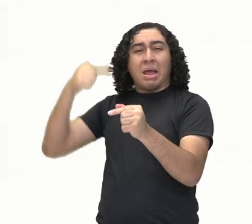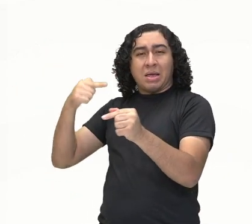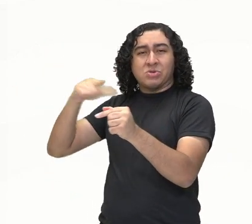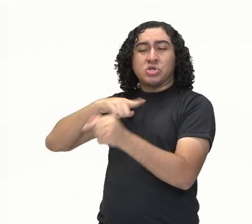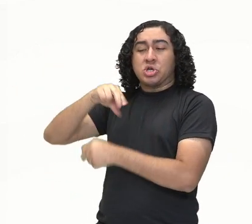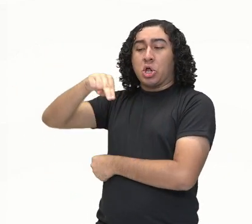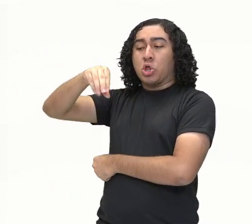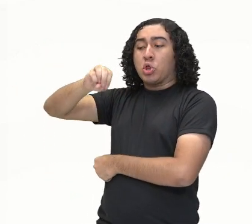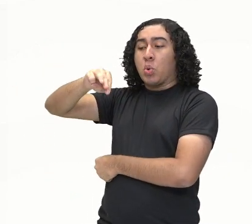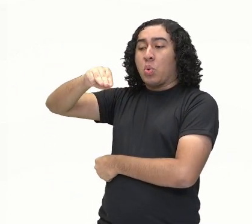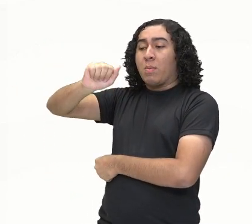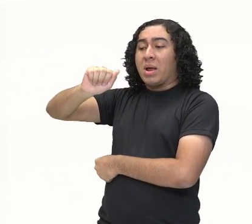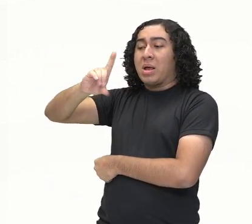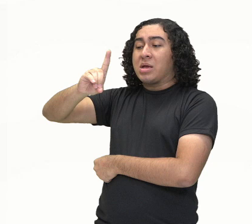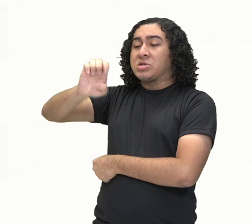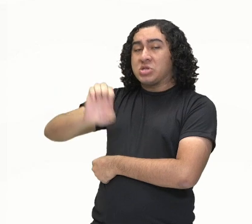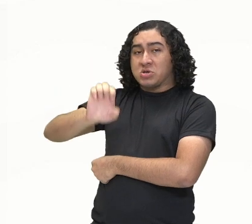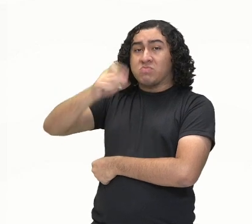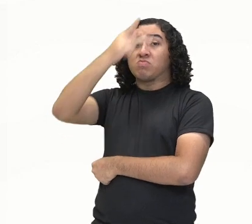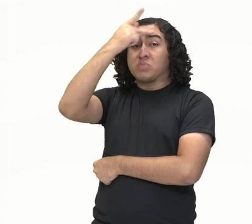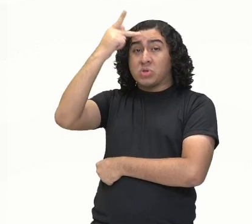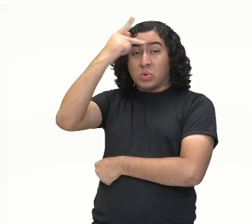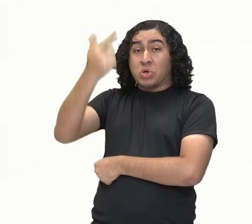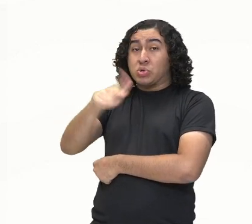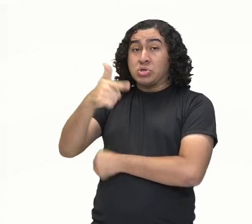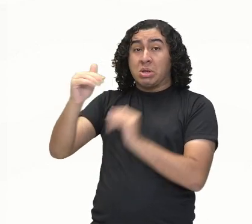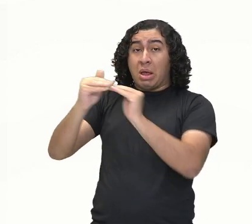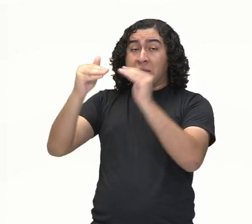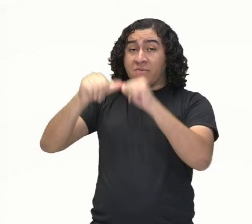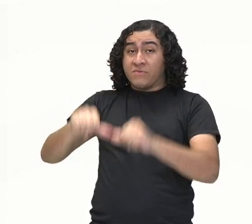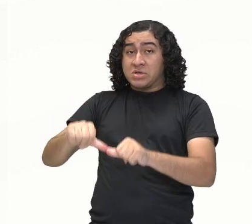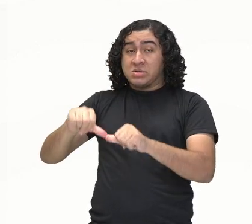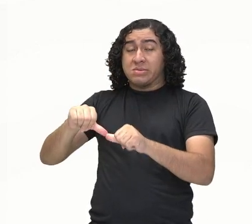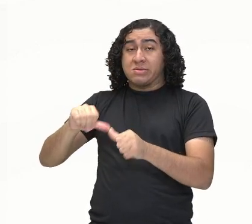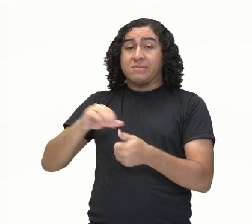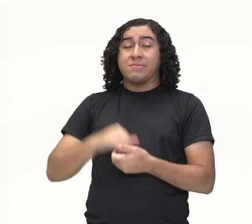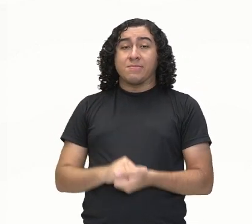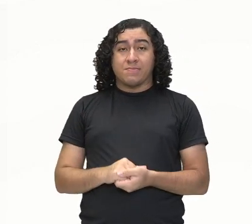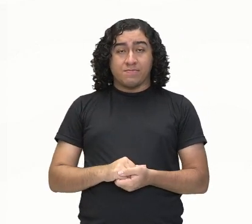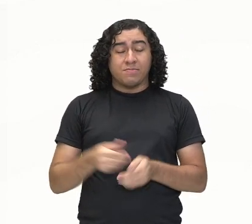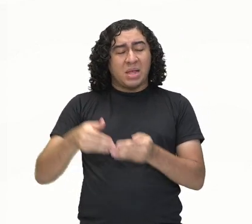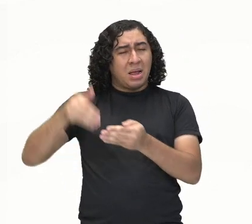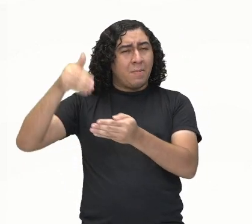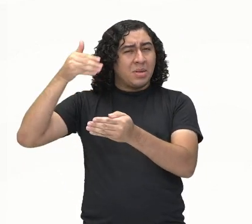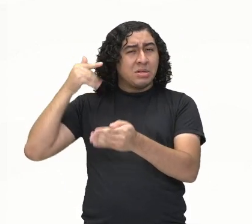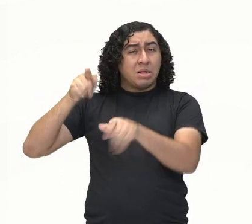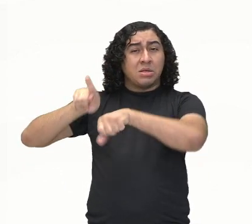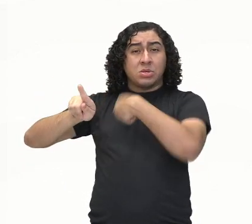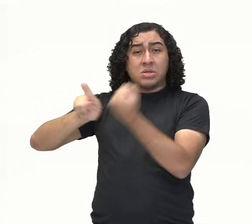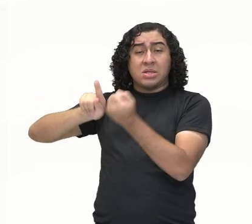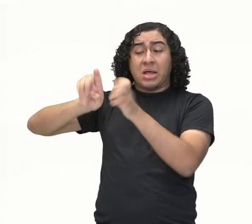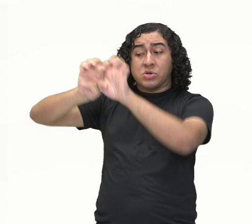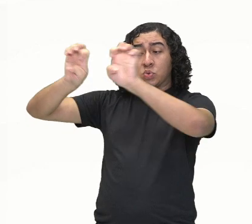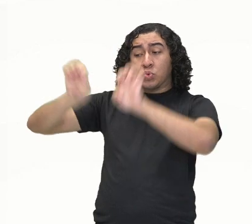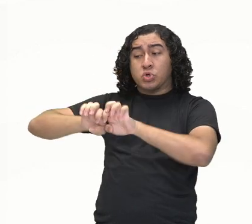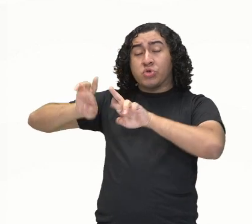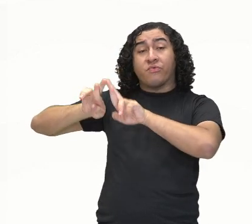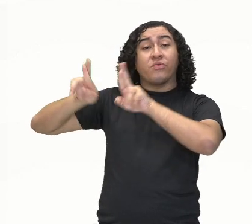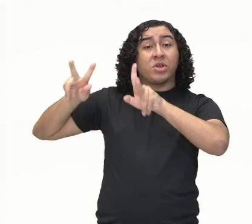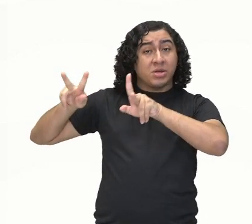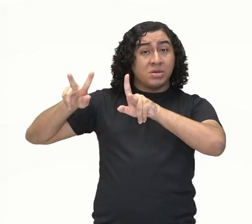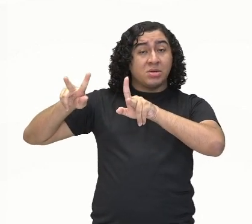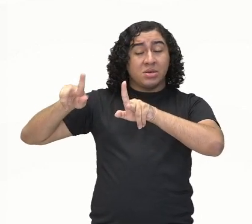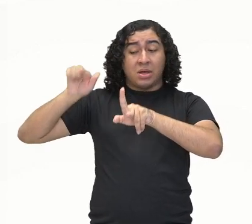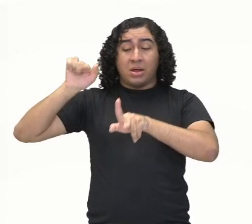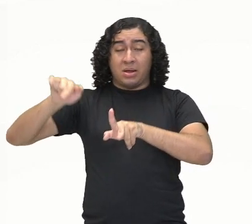nomadismo. Esse tipo de migração desde os primórdios ali das primeiras sociedades humanas, tá bom?